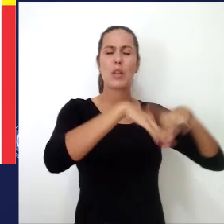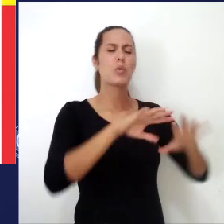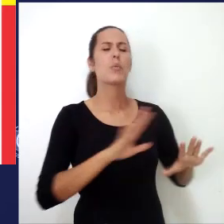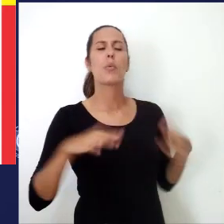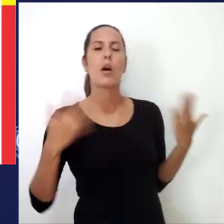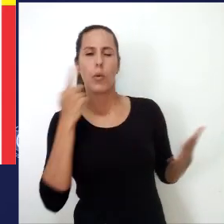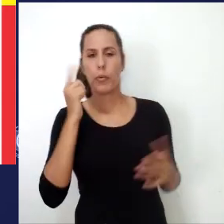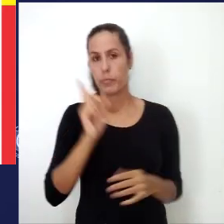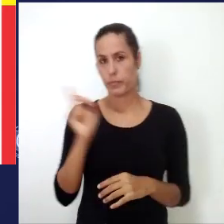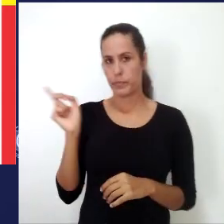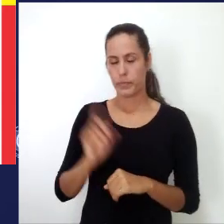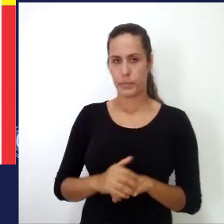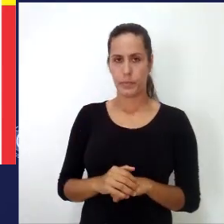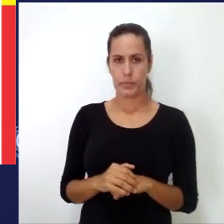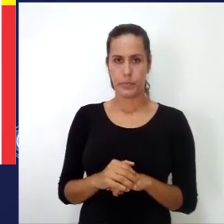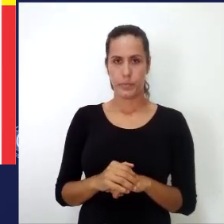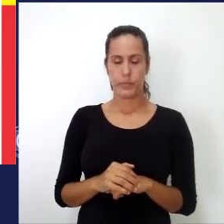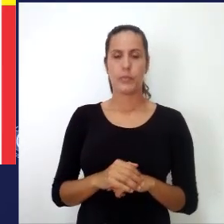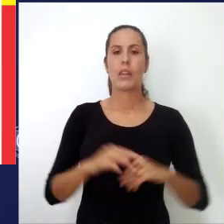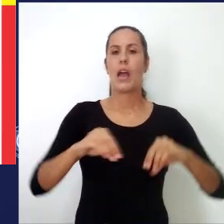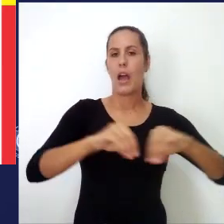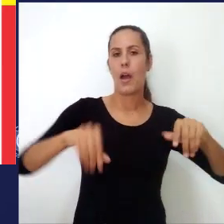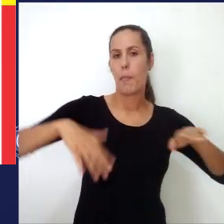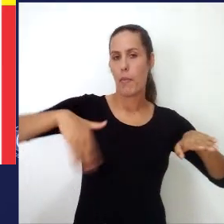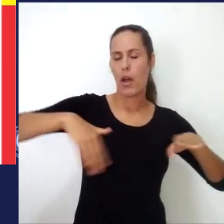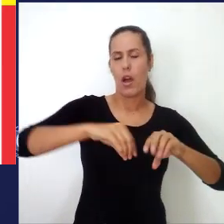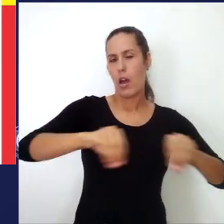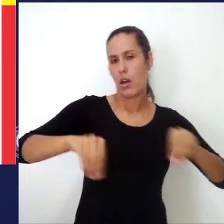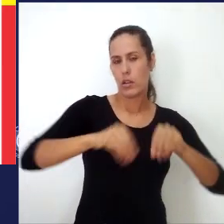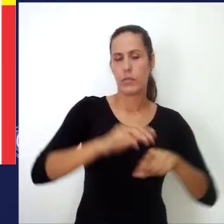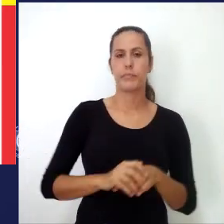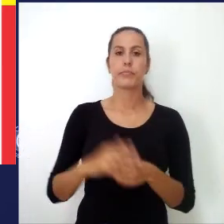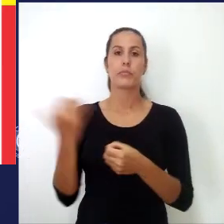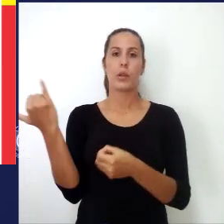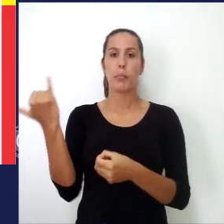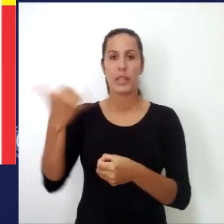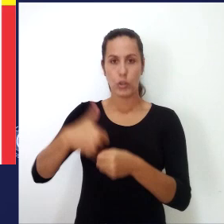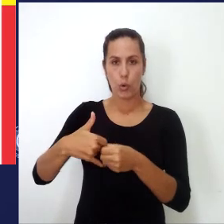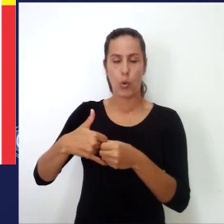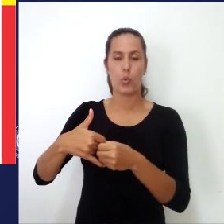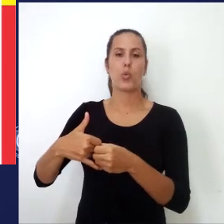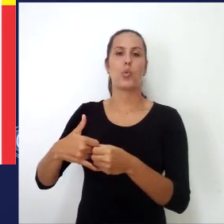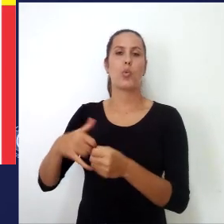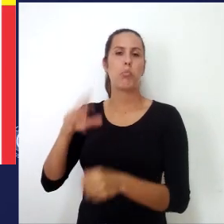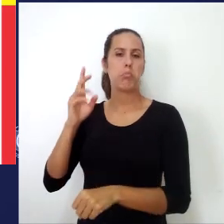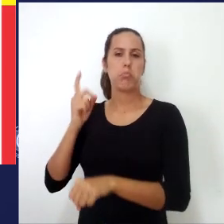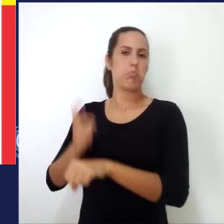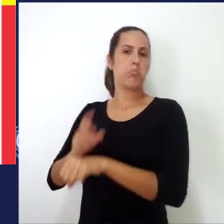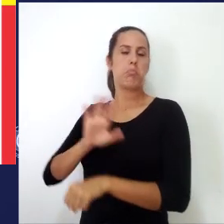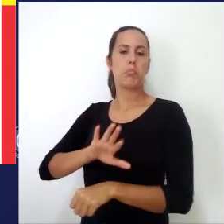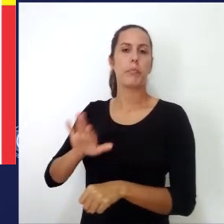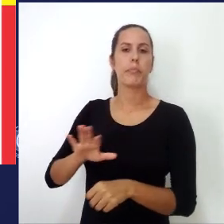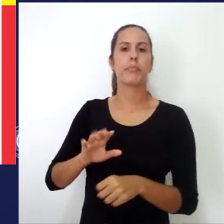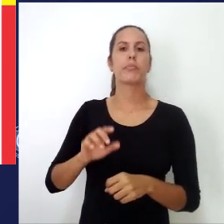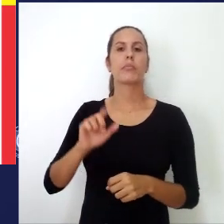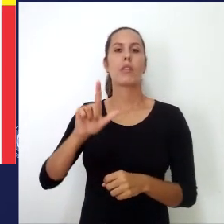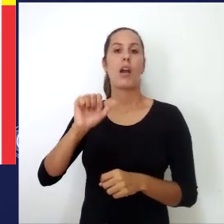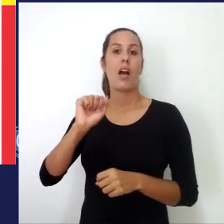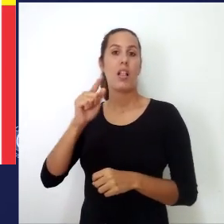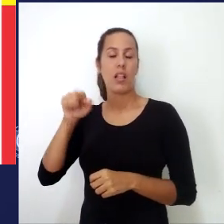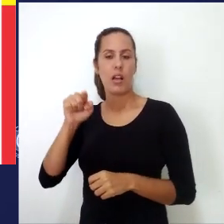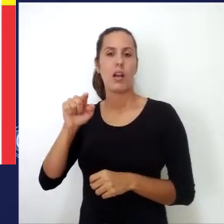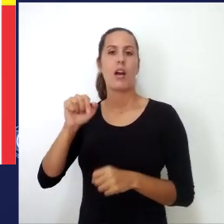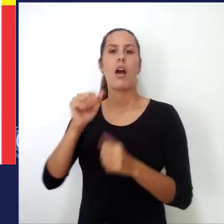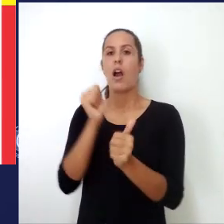se fala de materiais naturais, a gente vê a areia da praia, o petróleo bruto, a lã, o arroz,